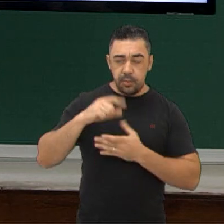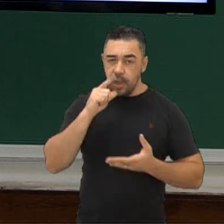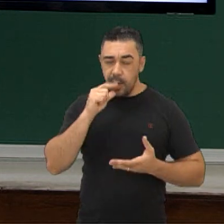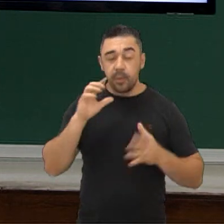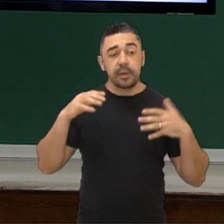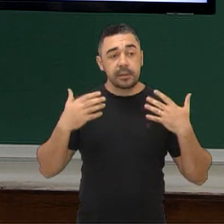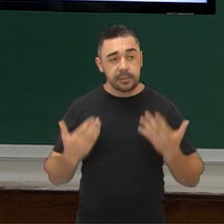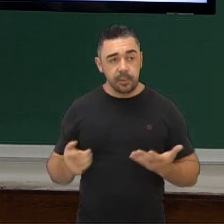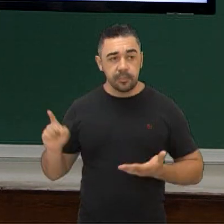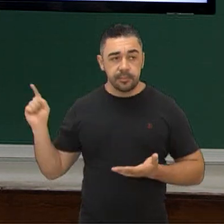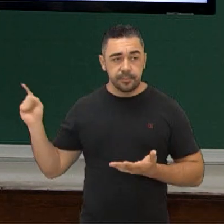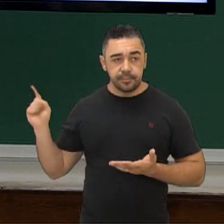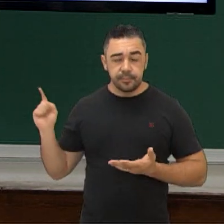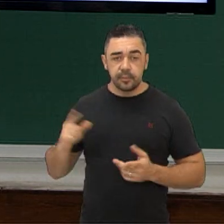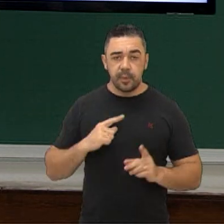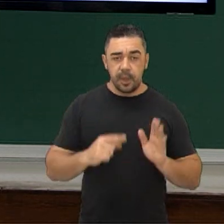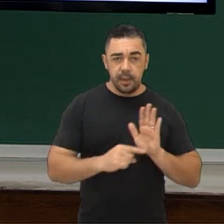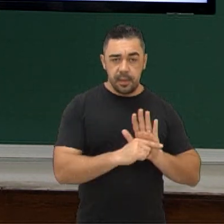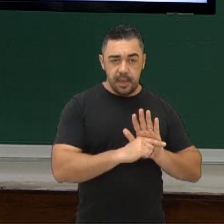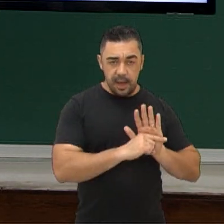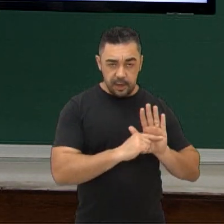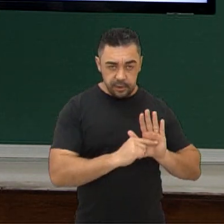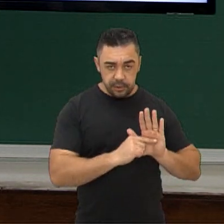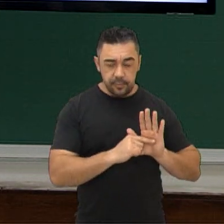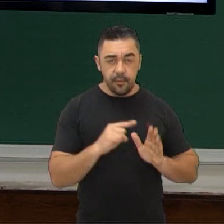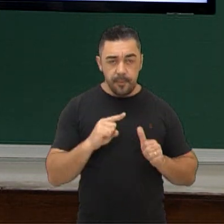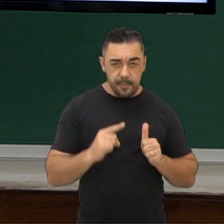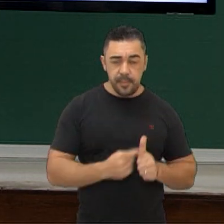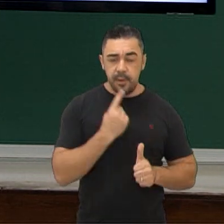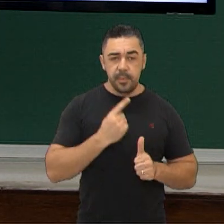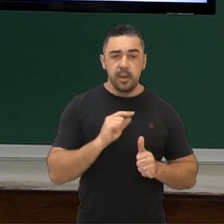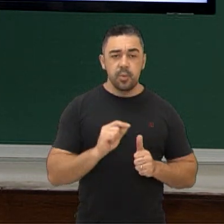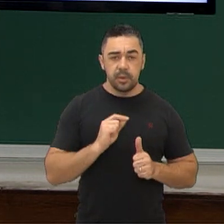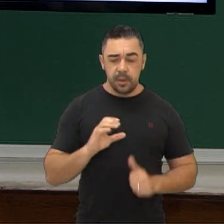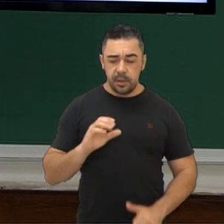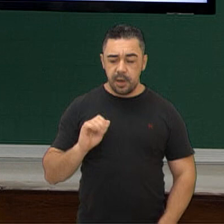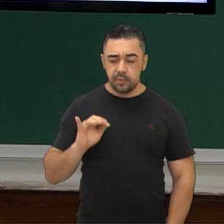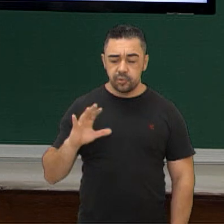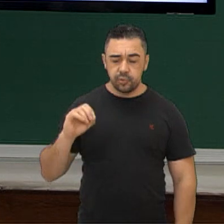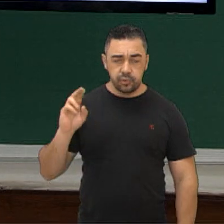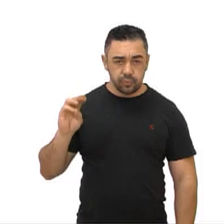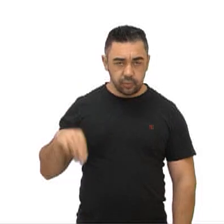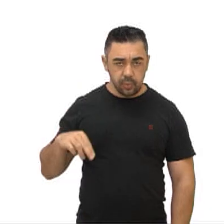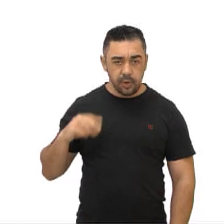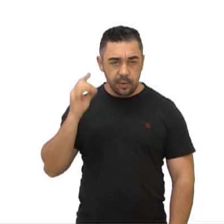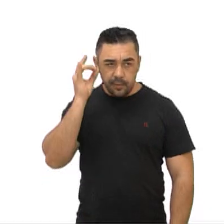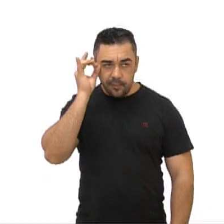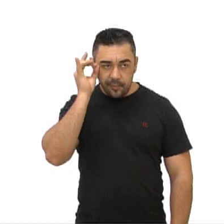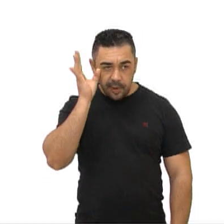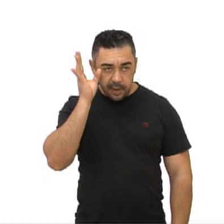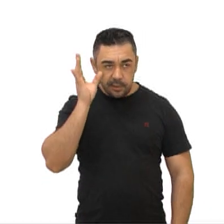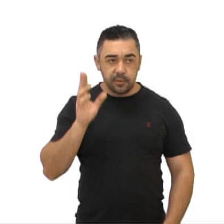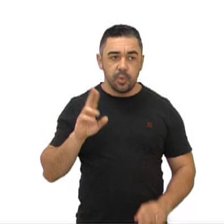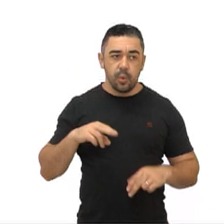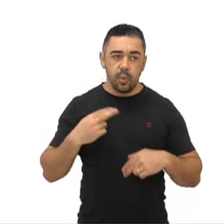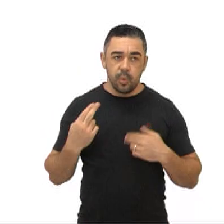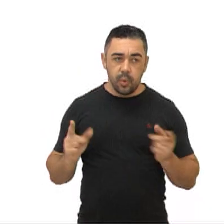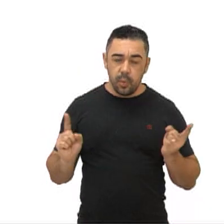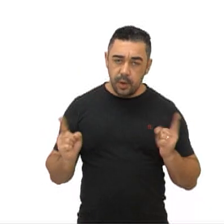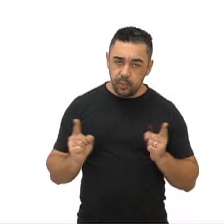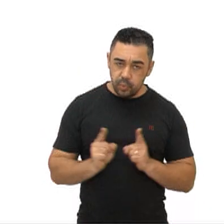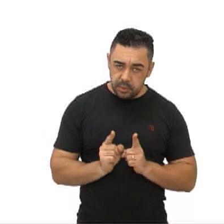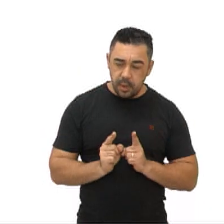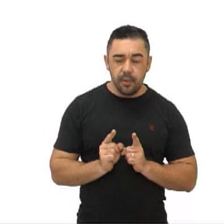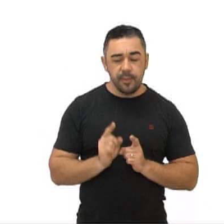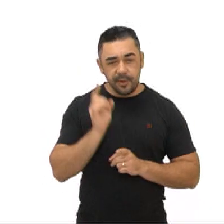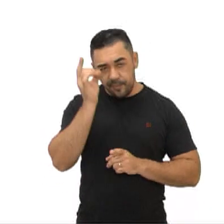Nesse caso, no polo negativo, vai descarregar primeiro o cátion de descarga mais fácil ou de redução mais fácil,